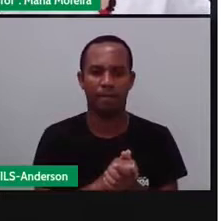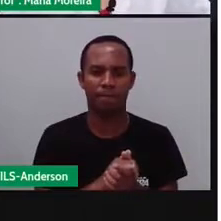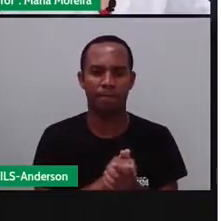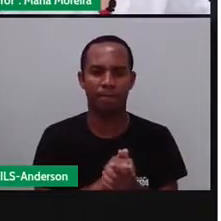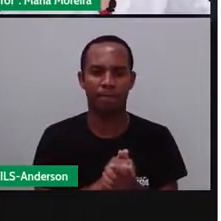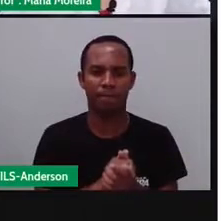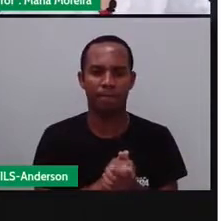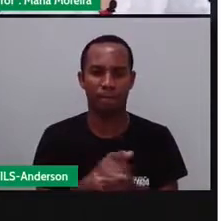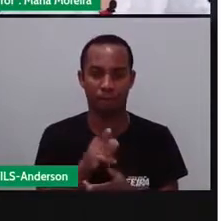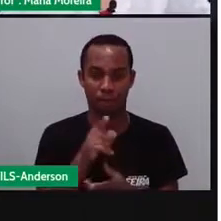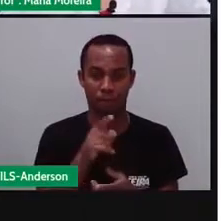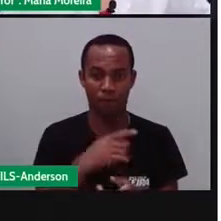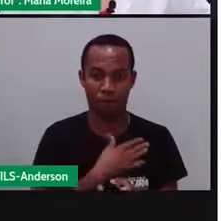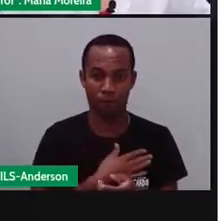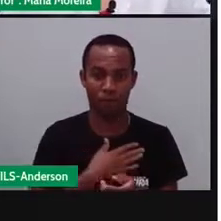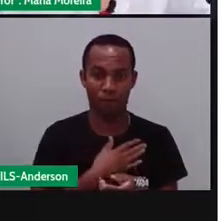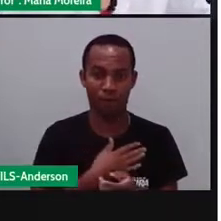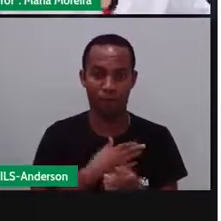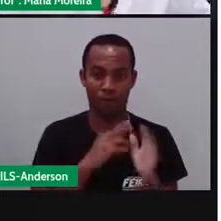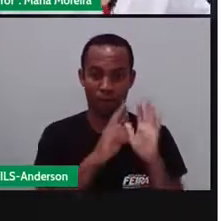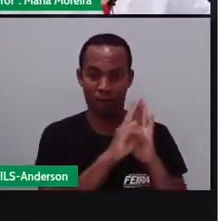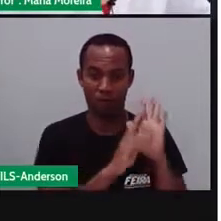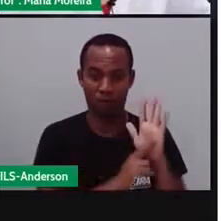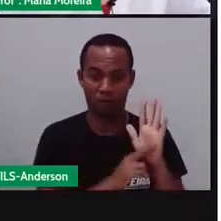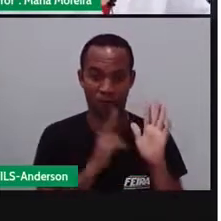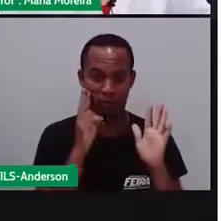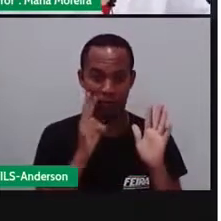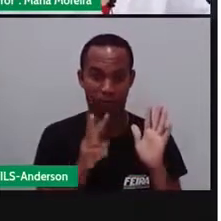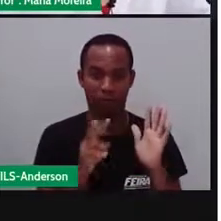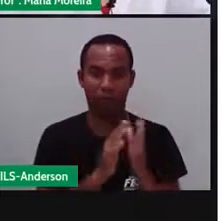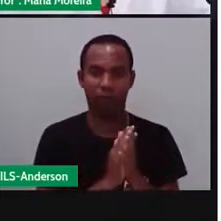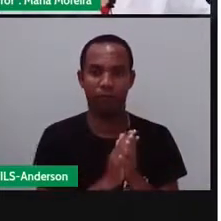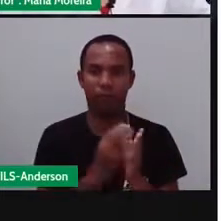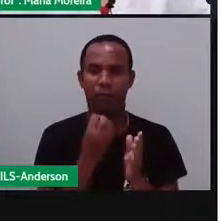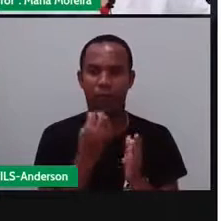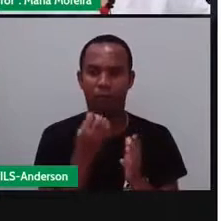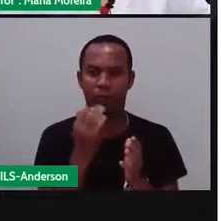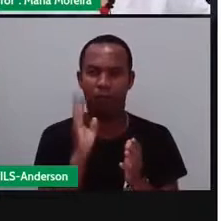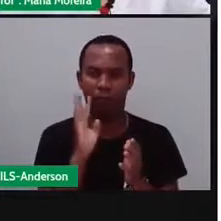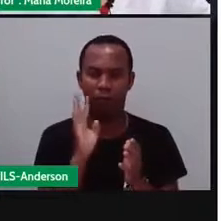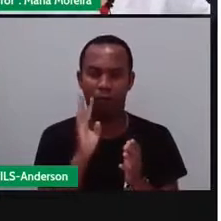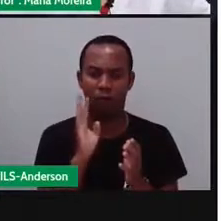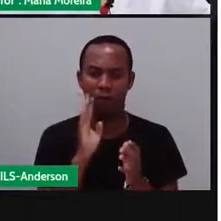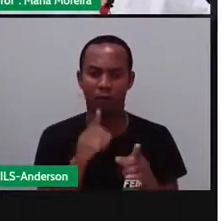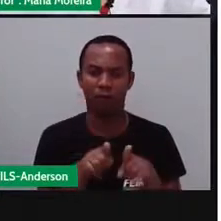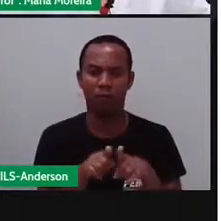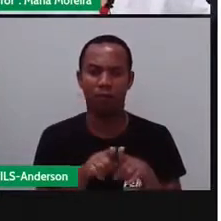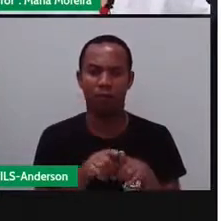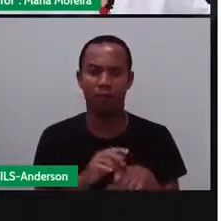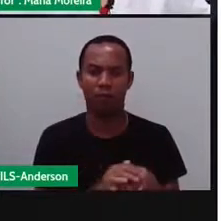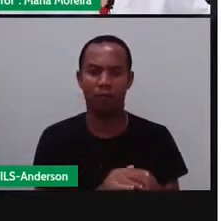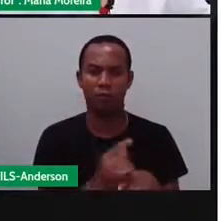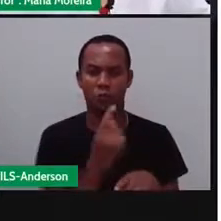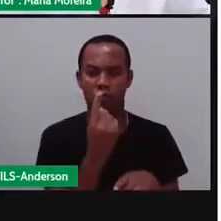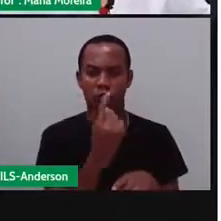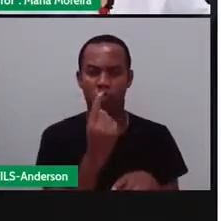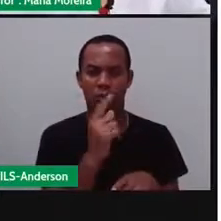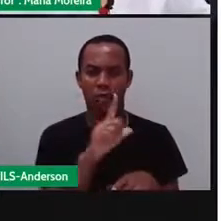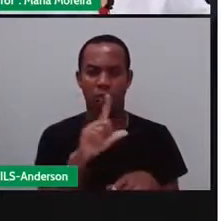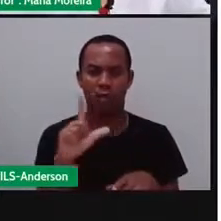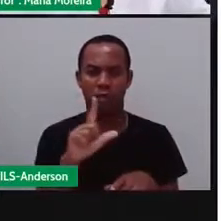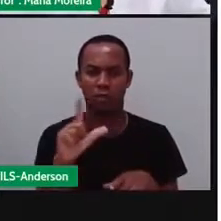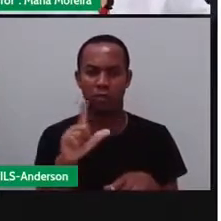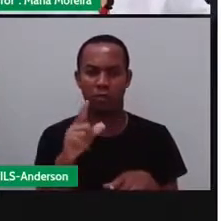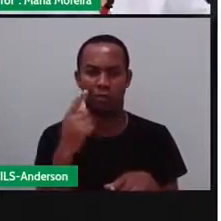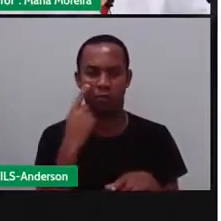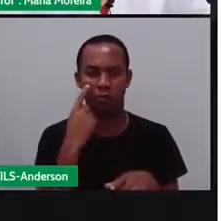espero que vocês tenham gostado da receita. Bom, aqui a exemplificação, tá, gente? 1 litro, não é isso que eu acabei